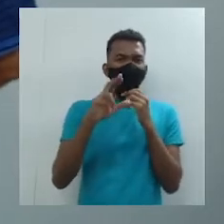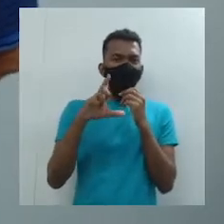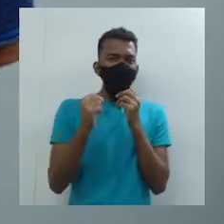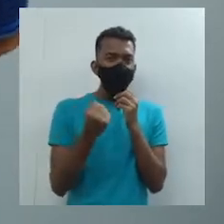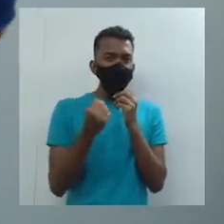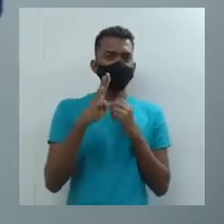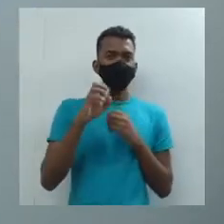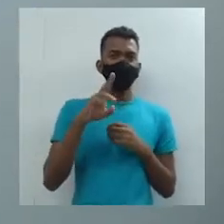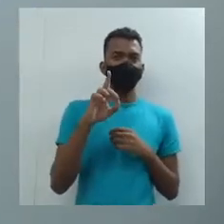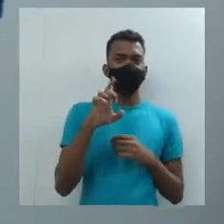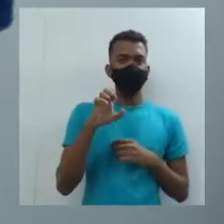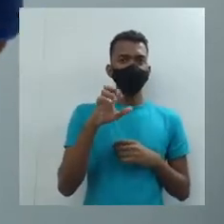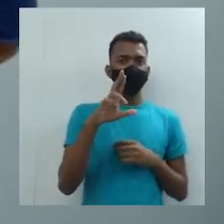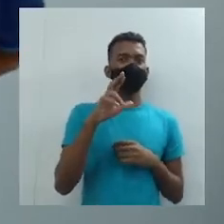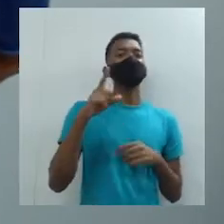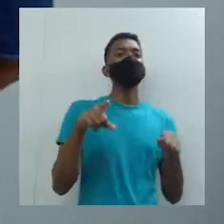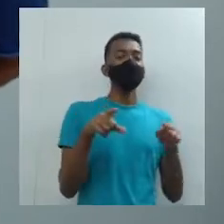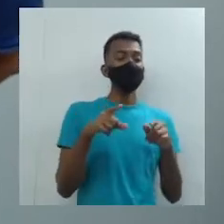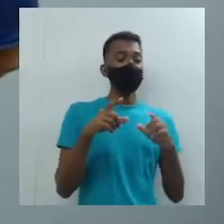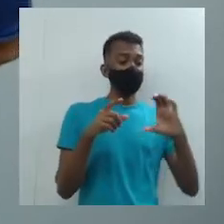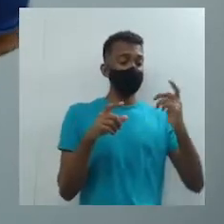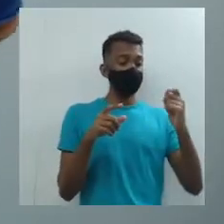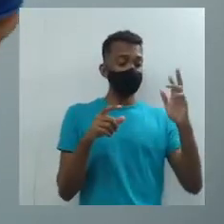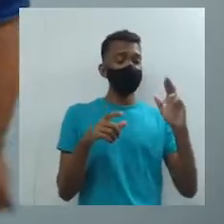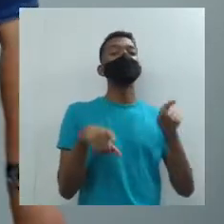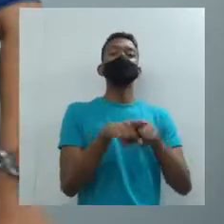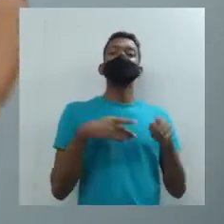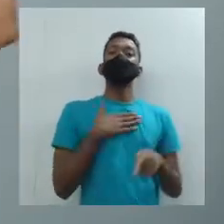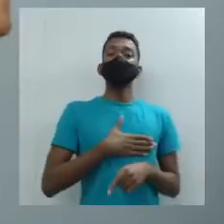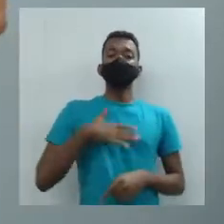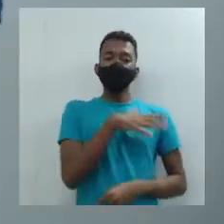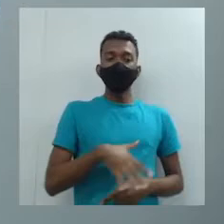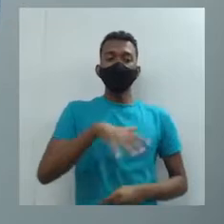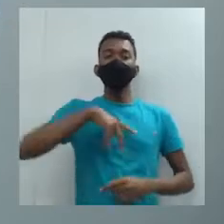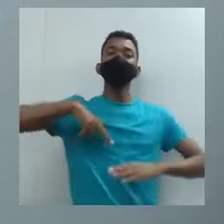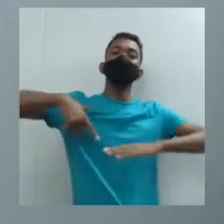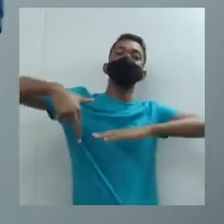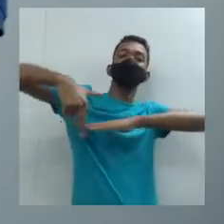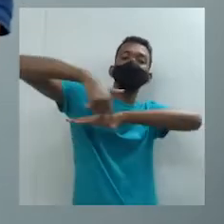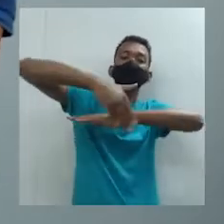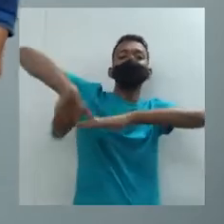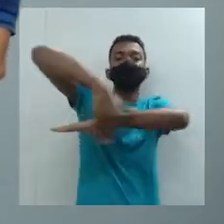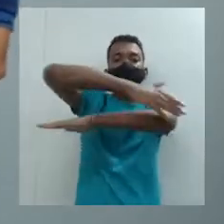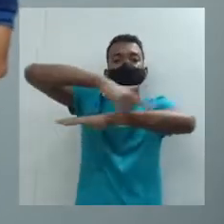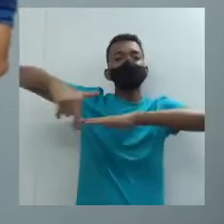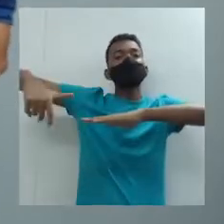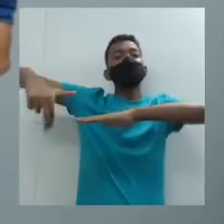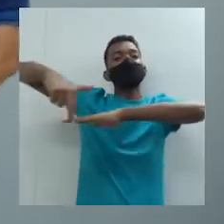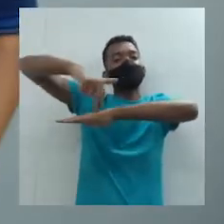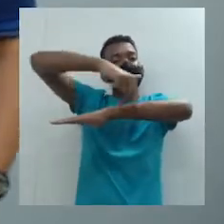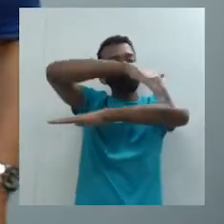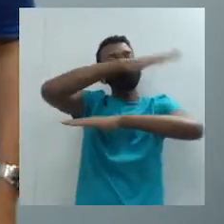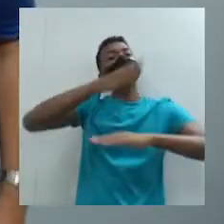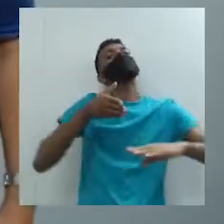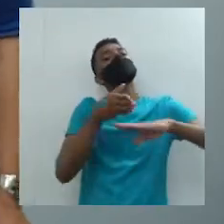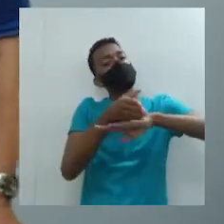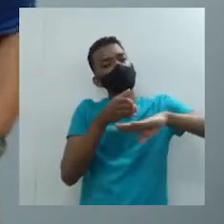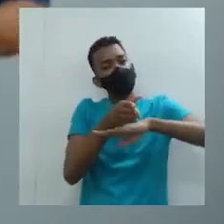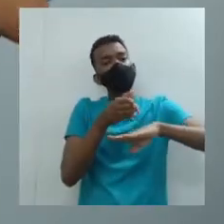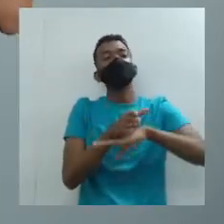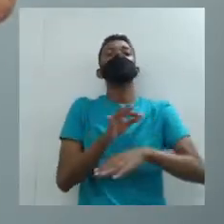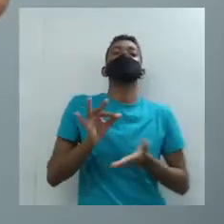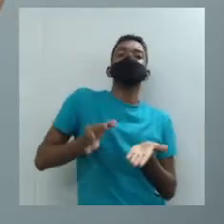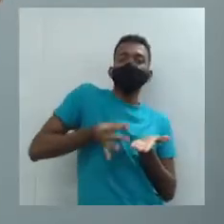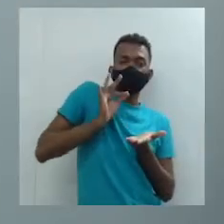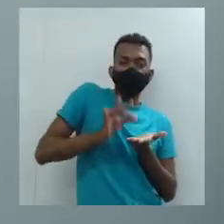era um poeta boêmio. Era um poeta que gostava de caminhar pela cidade, era um poeta que frequentava os